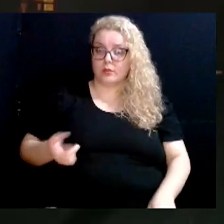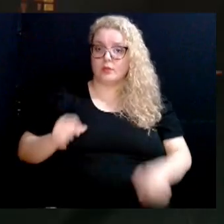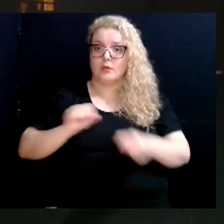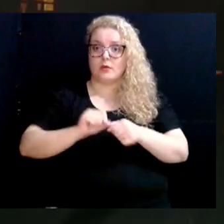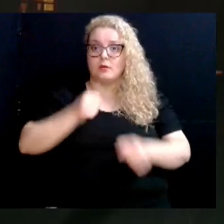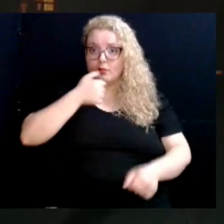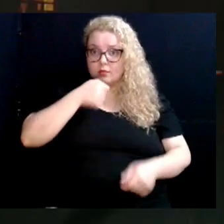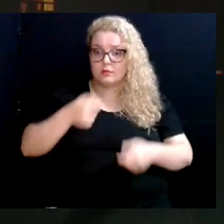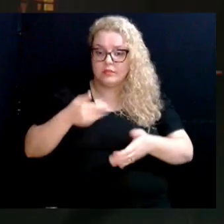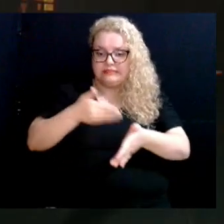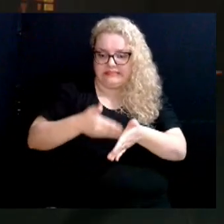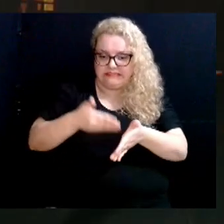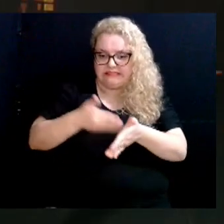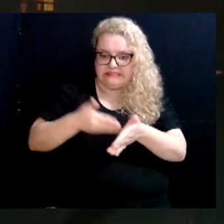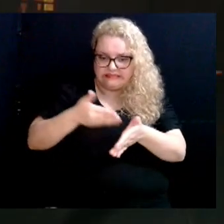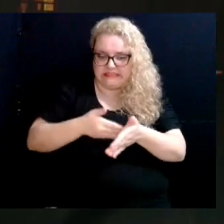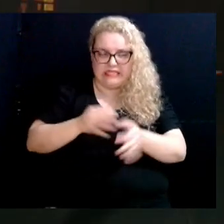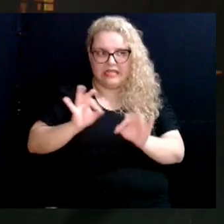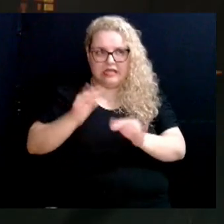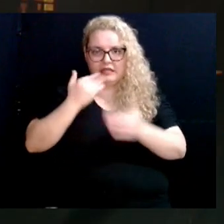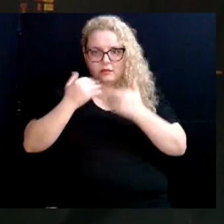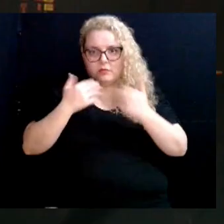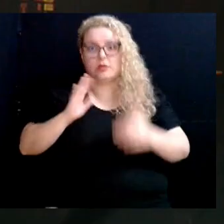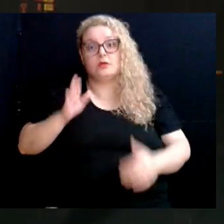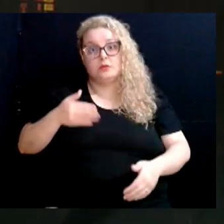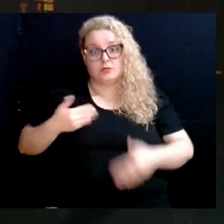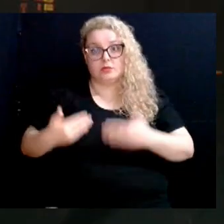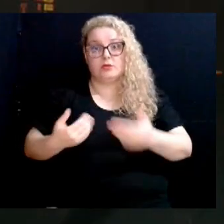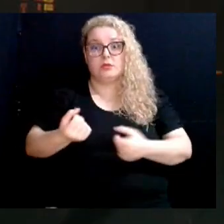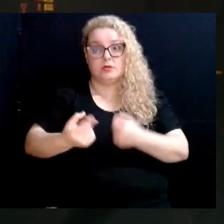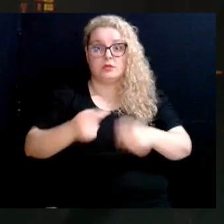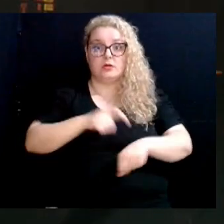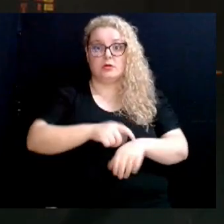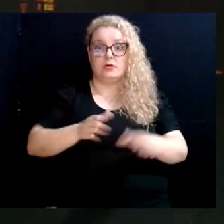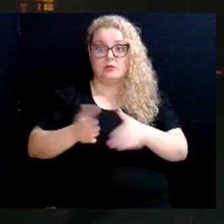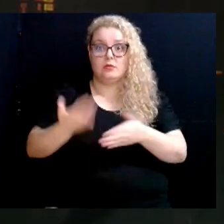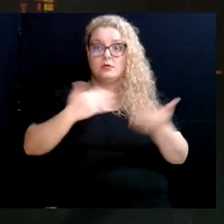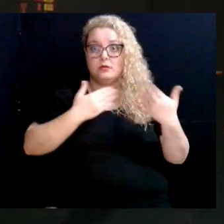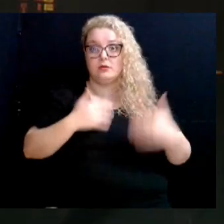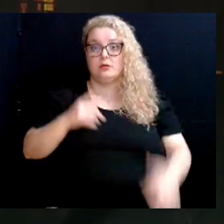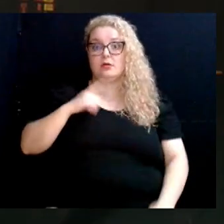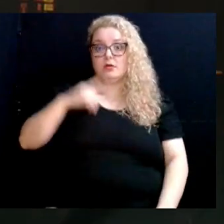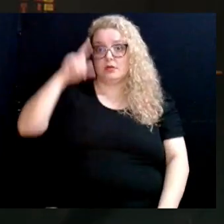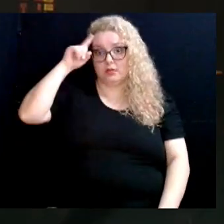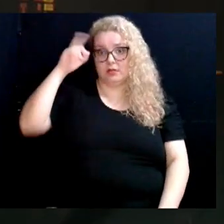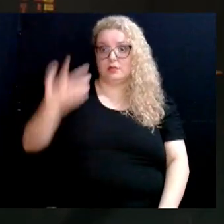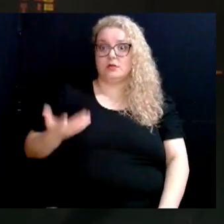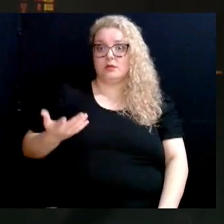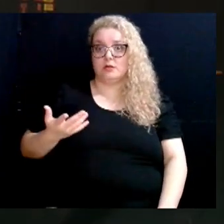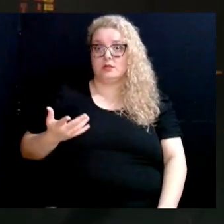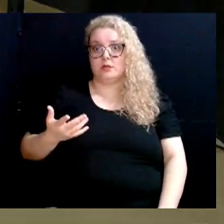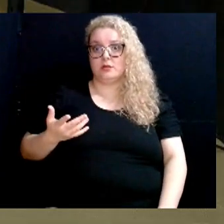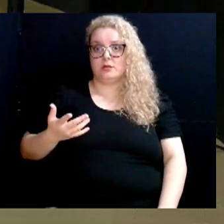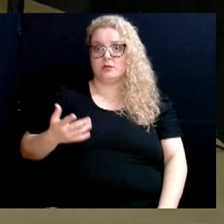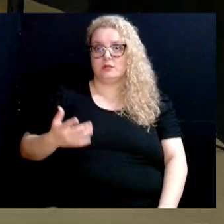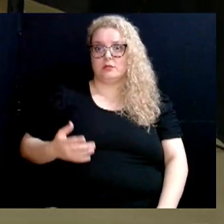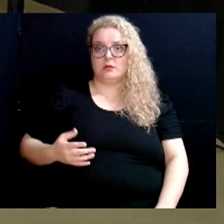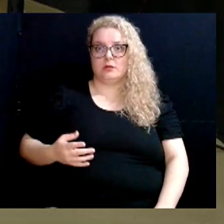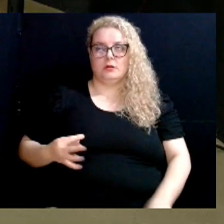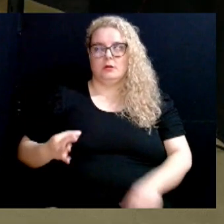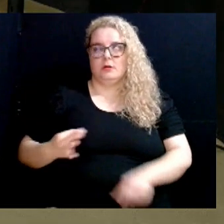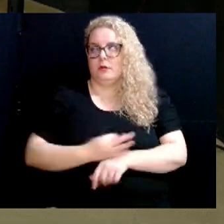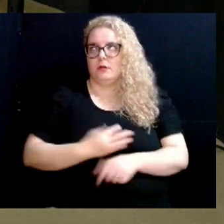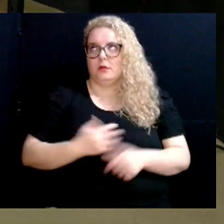bem restrita, e eu já passei por isso em algum momento, tem dias que você está insuportável.